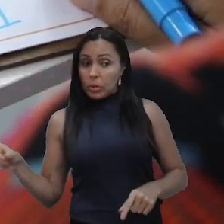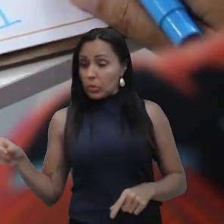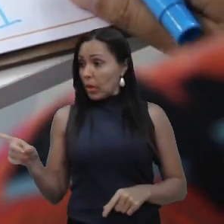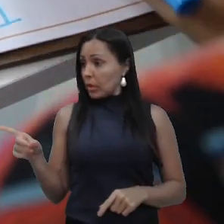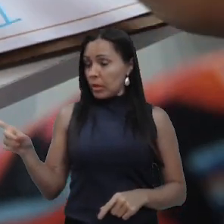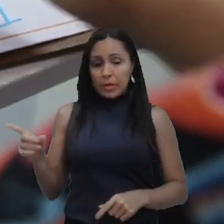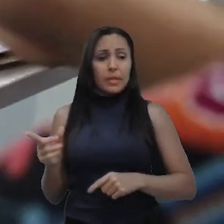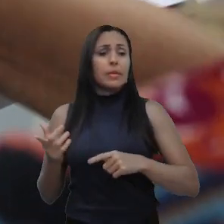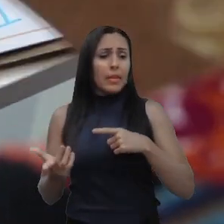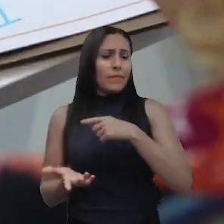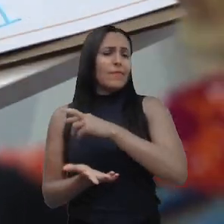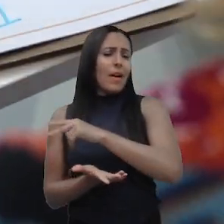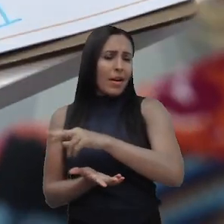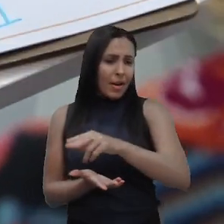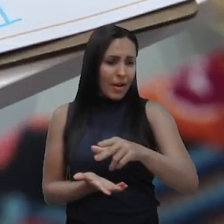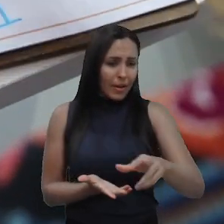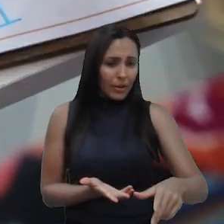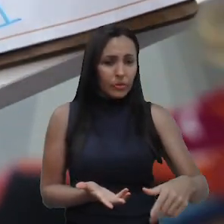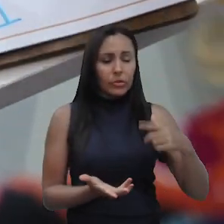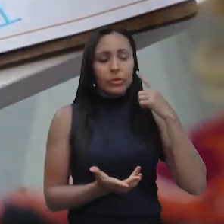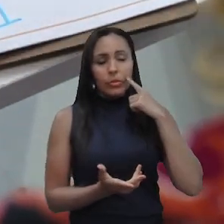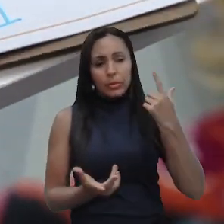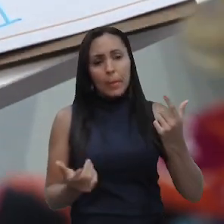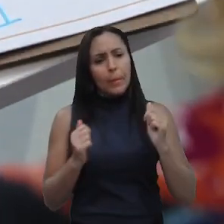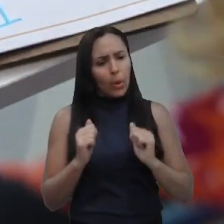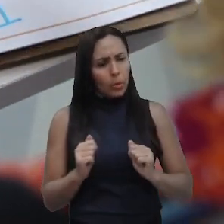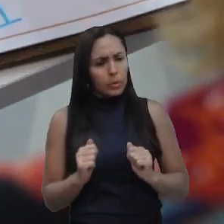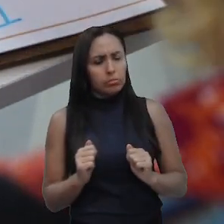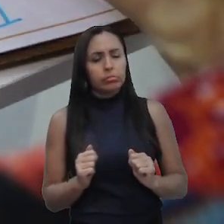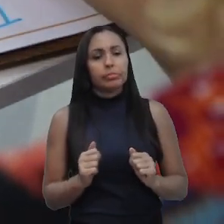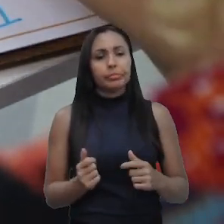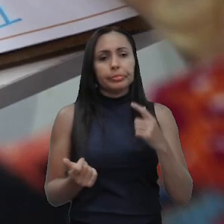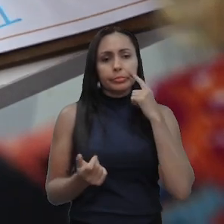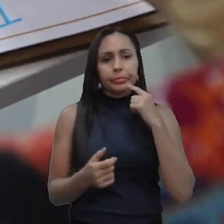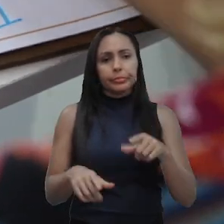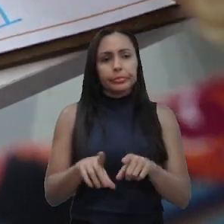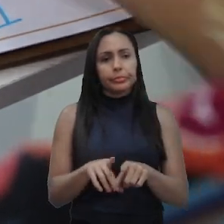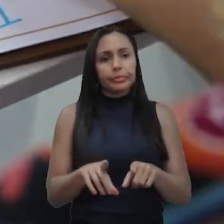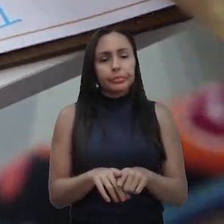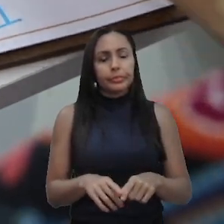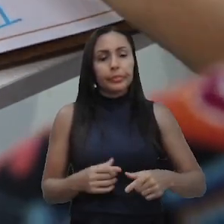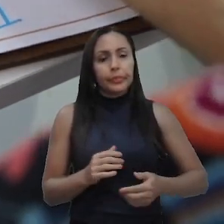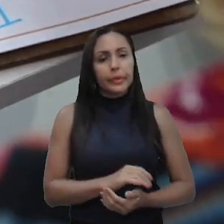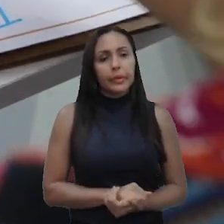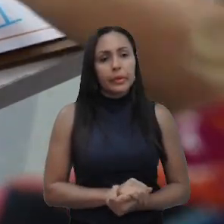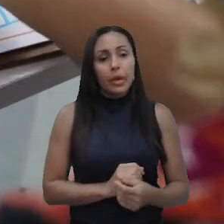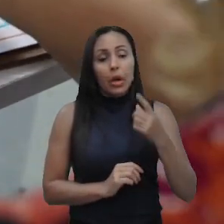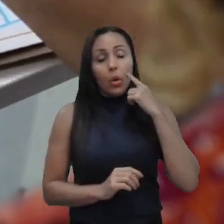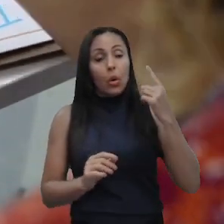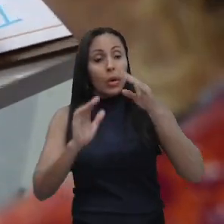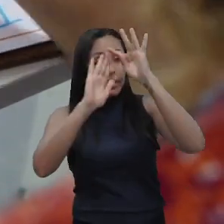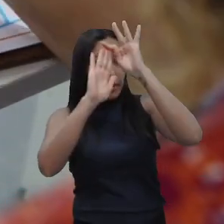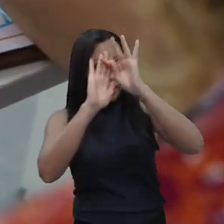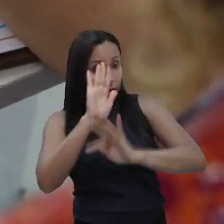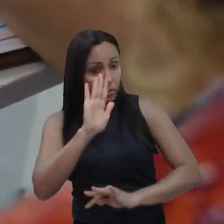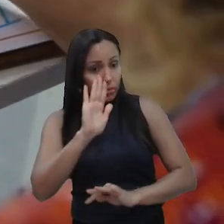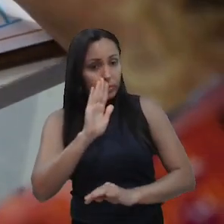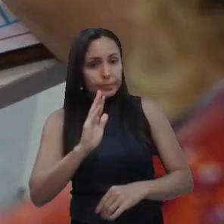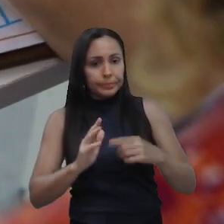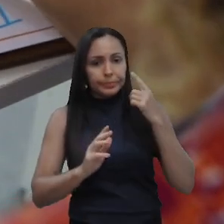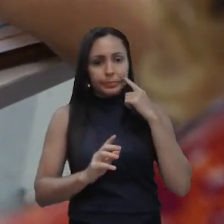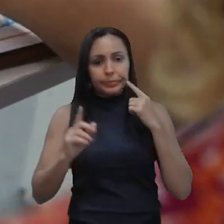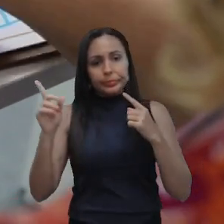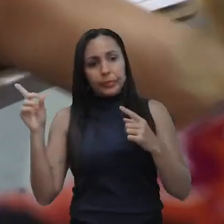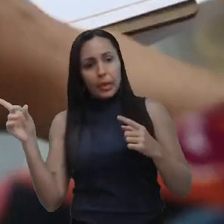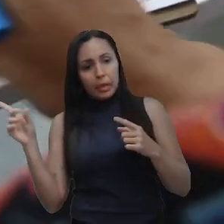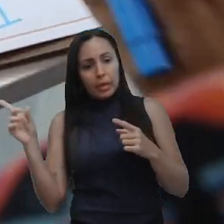várias outras coisas, né? Dar respiro mesmo para a página. E a mesma situação, podemos colocar texto, tanto em um lugar quanto